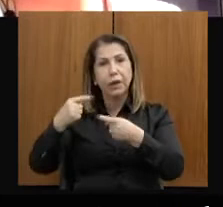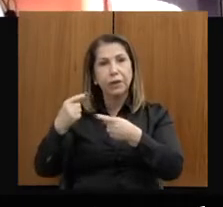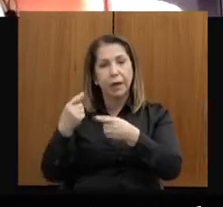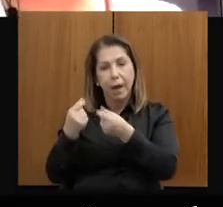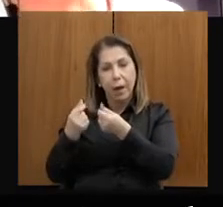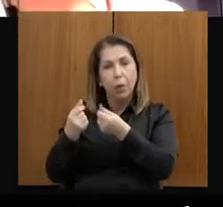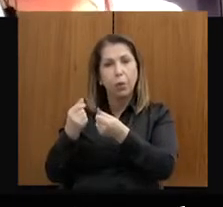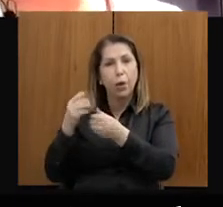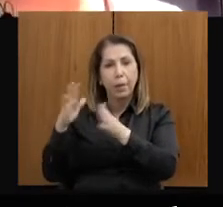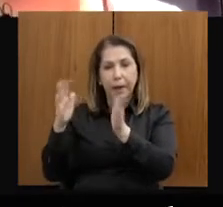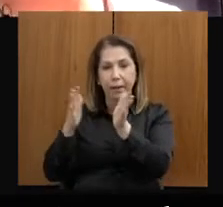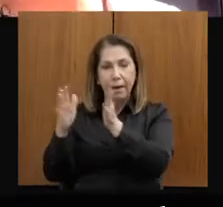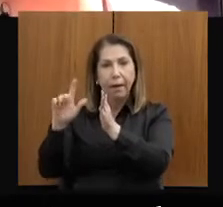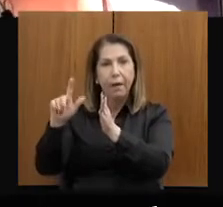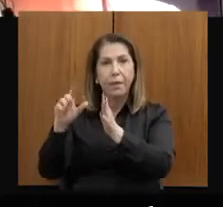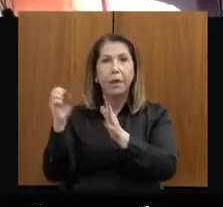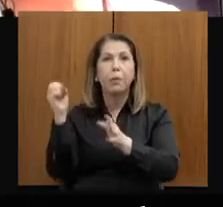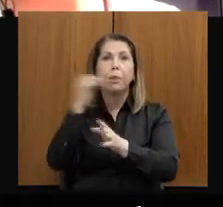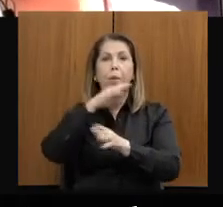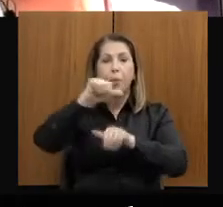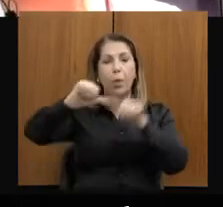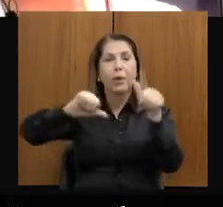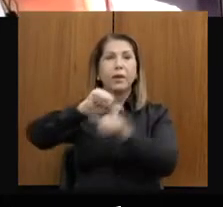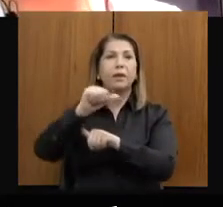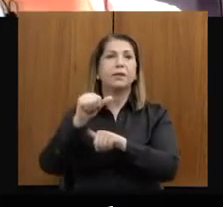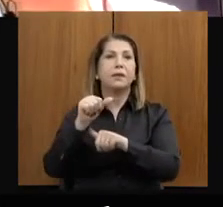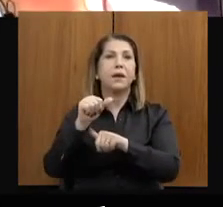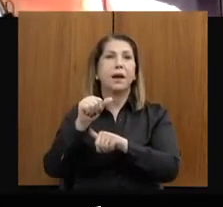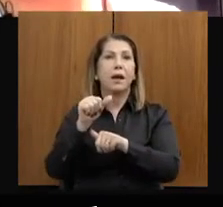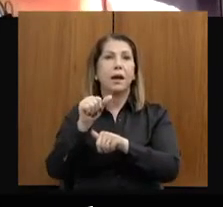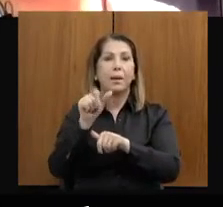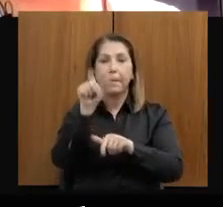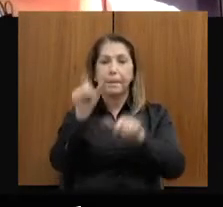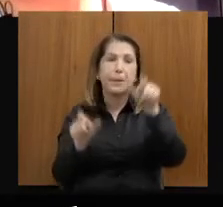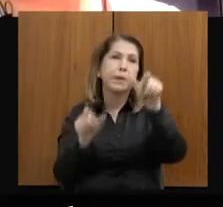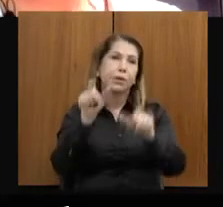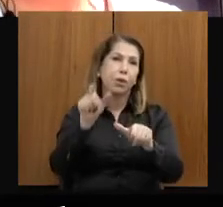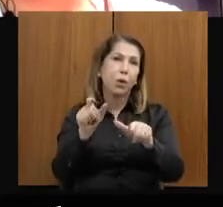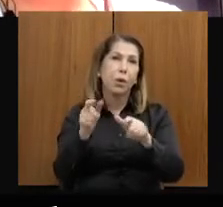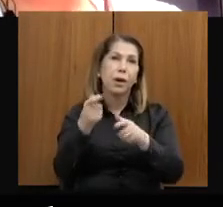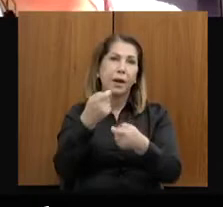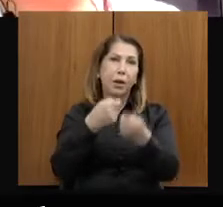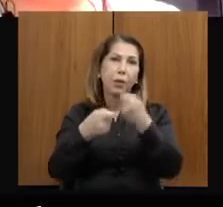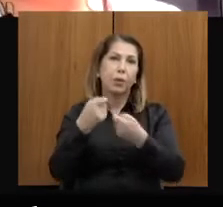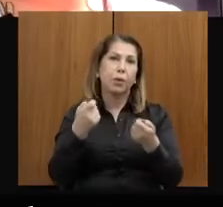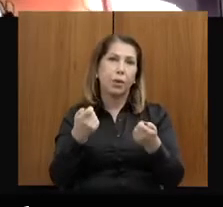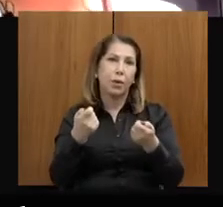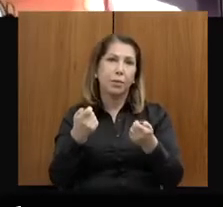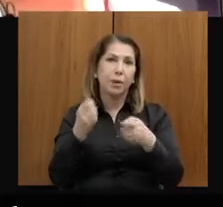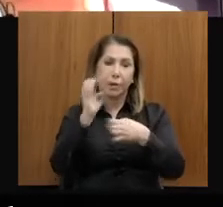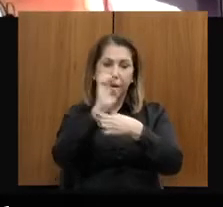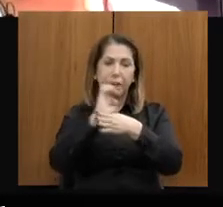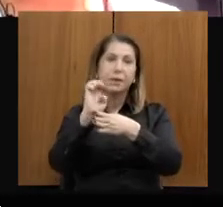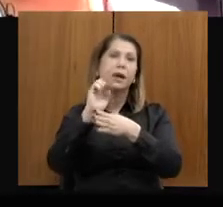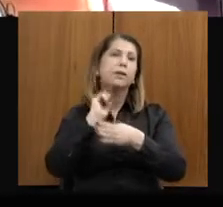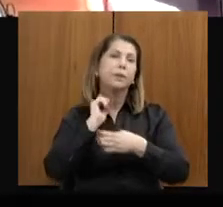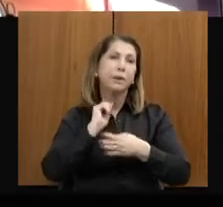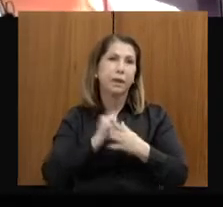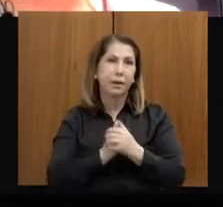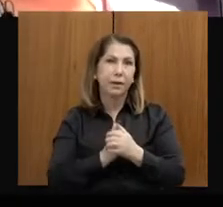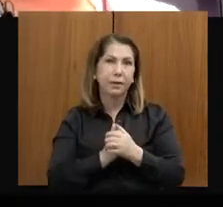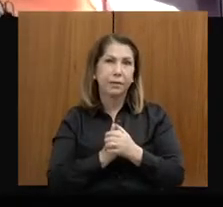da época de modernizar o modo de produção econômica por exemplo em Minas Gerais